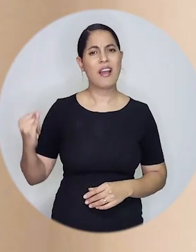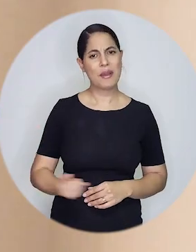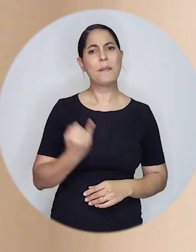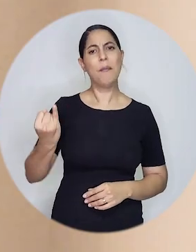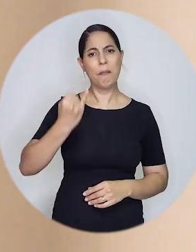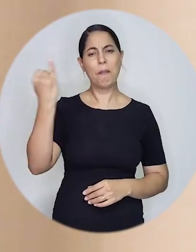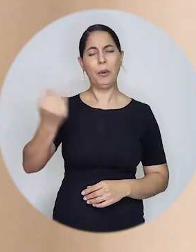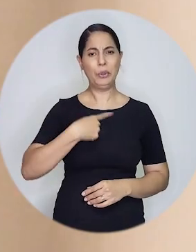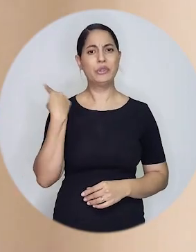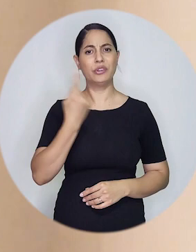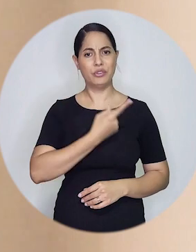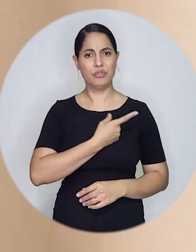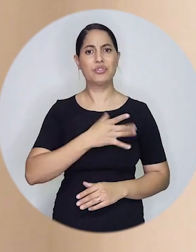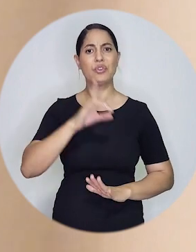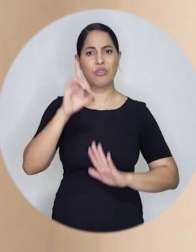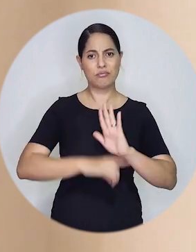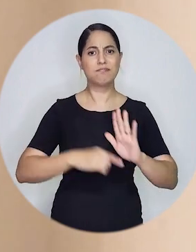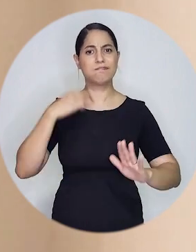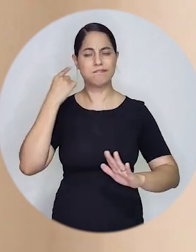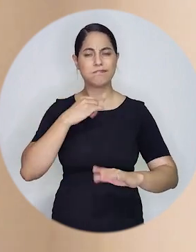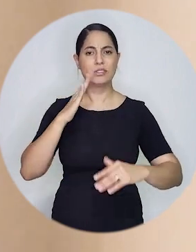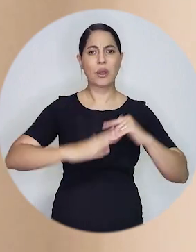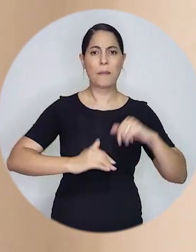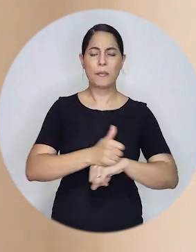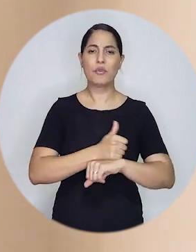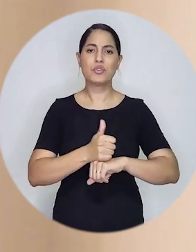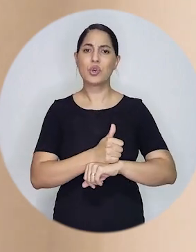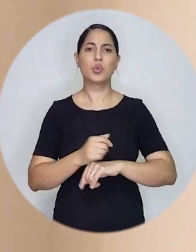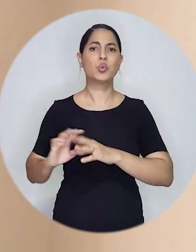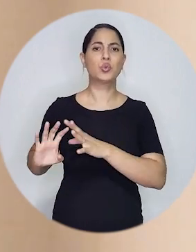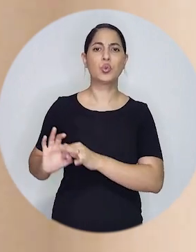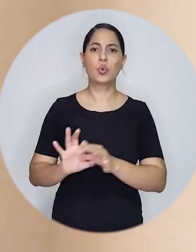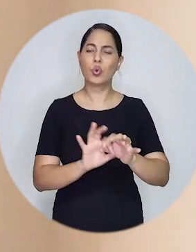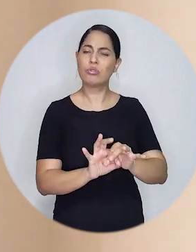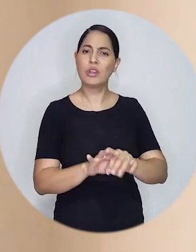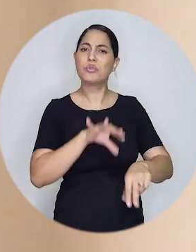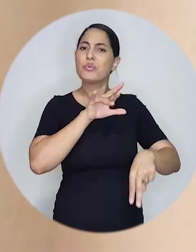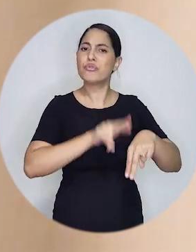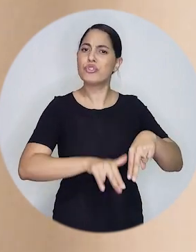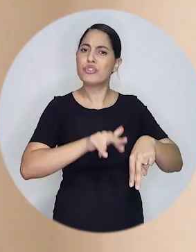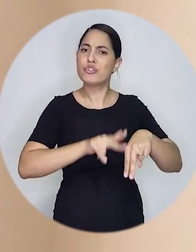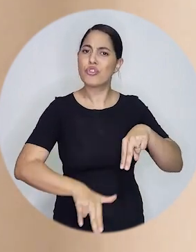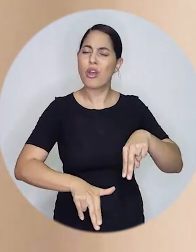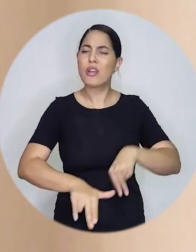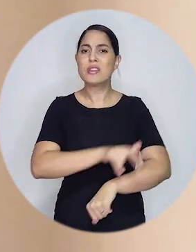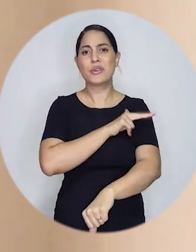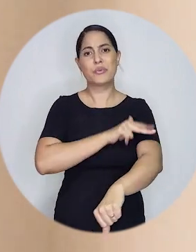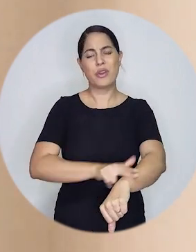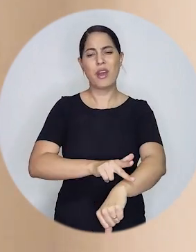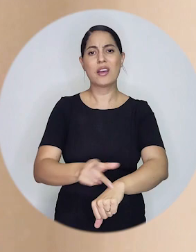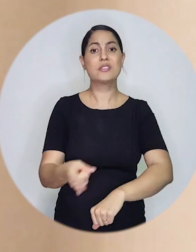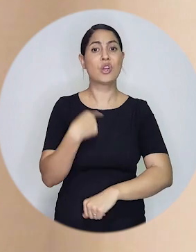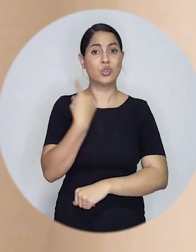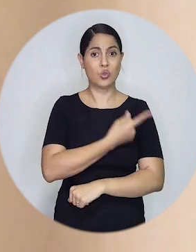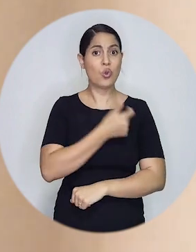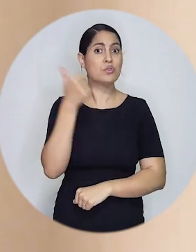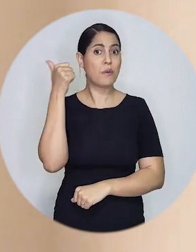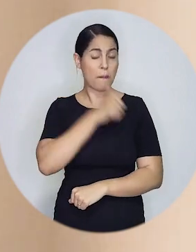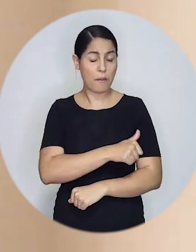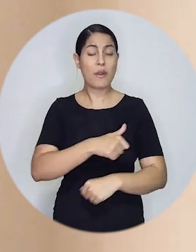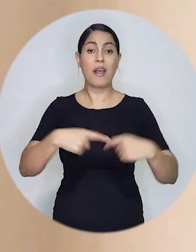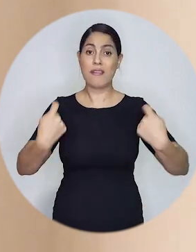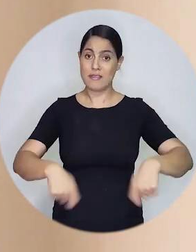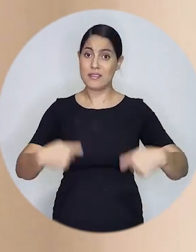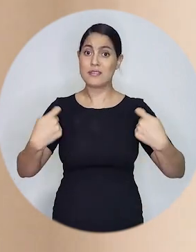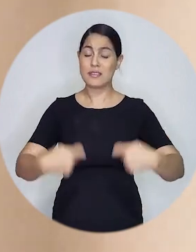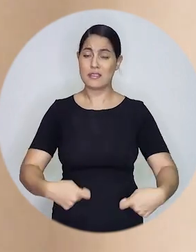É importante, sim, a gente ter uma prerrogativa profissionalizada, fazendo recorte de gênero e raça, para entender que a necessidade das mulheres e as